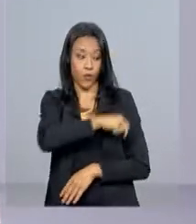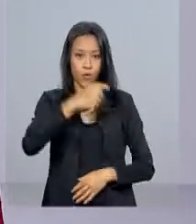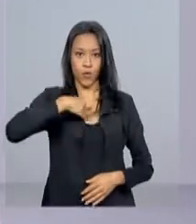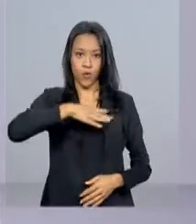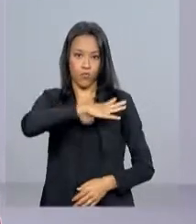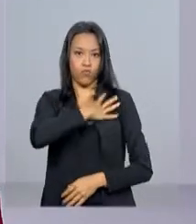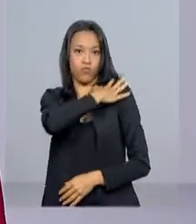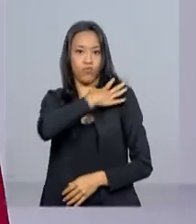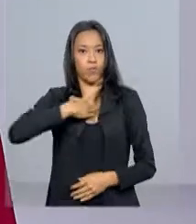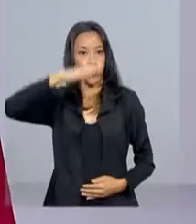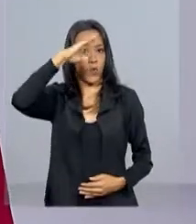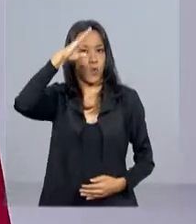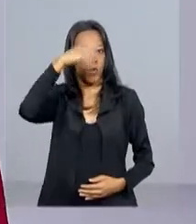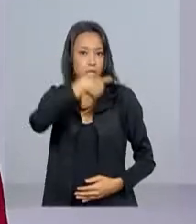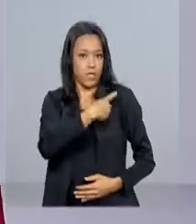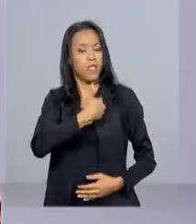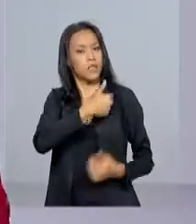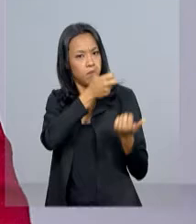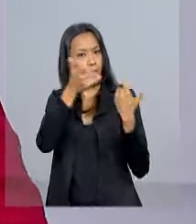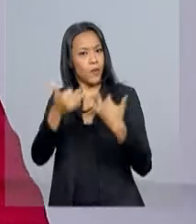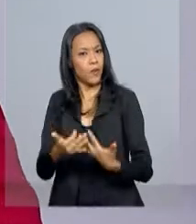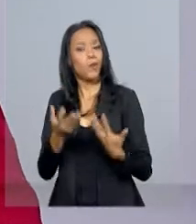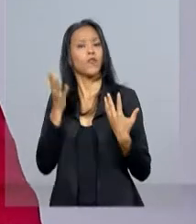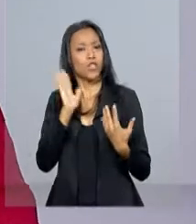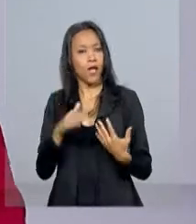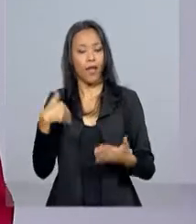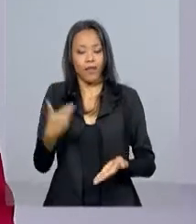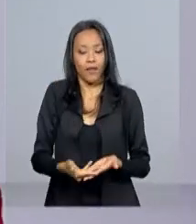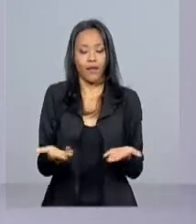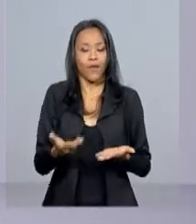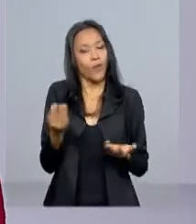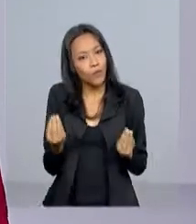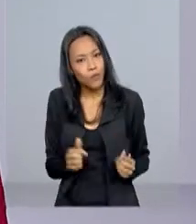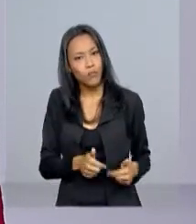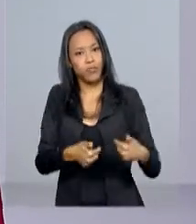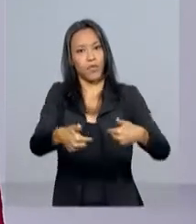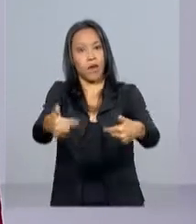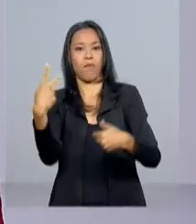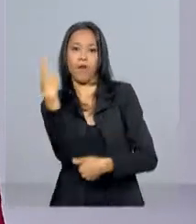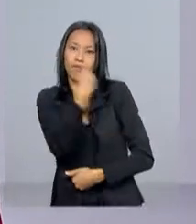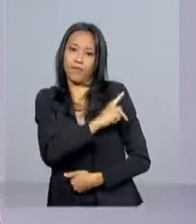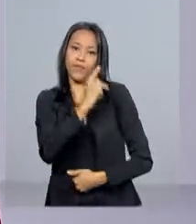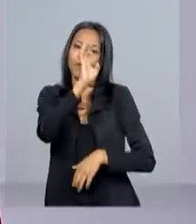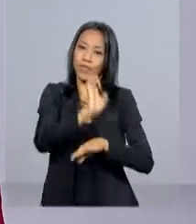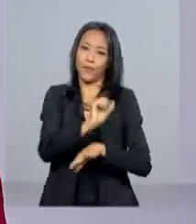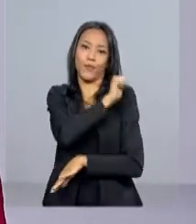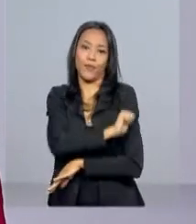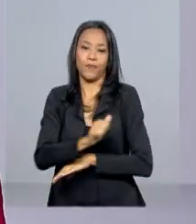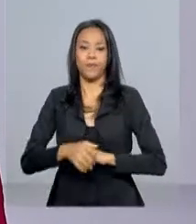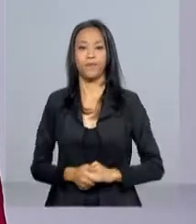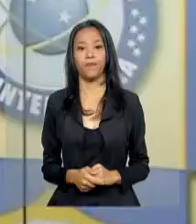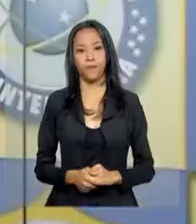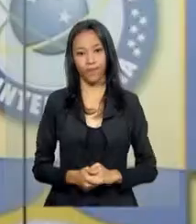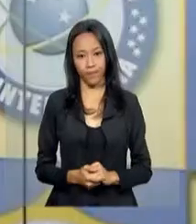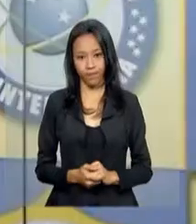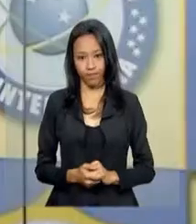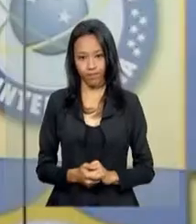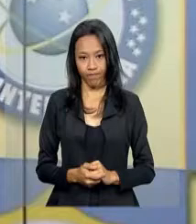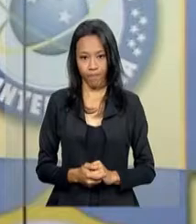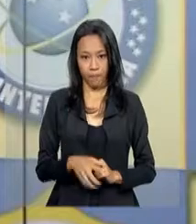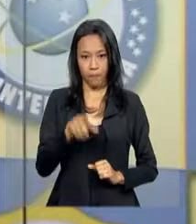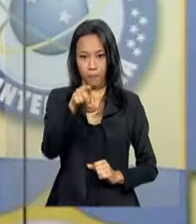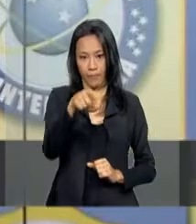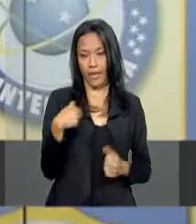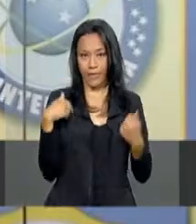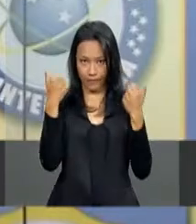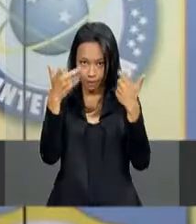comandante do Comando Conjunto, falou sobre os resultados até agora das ações da Intervenção Federal no Rio de Janeiro. Da